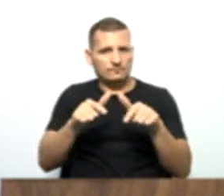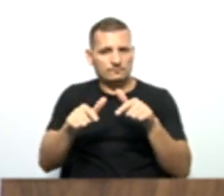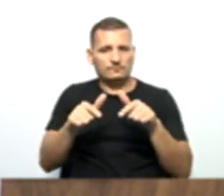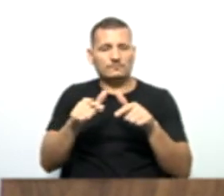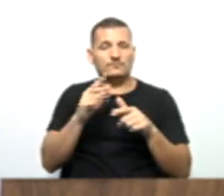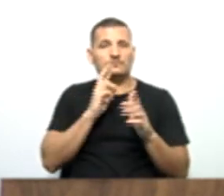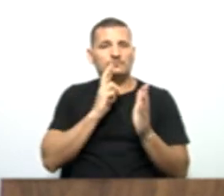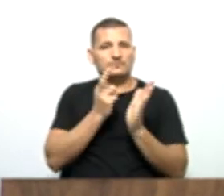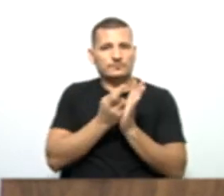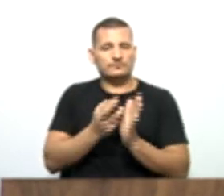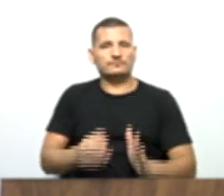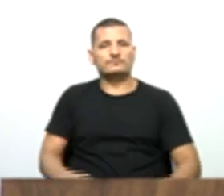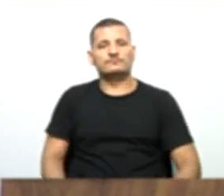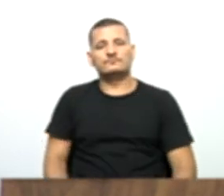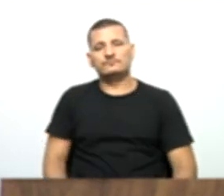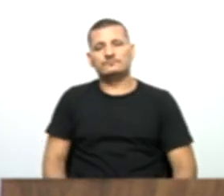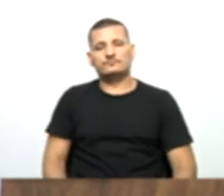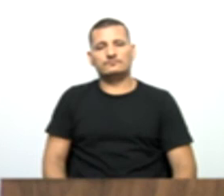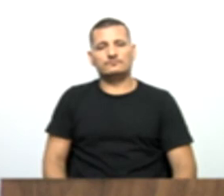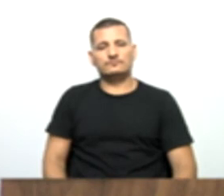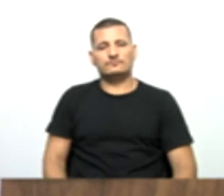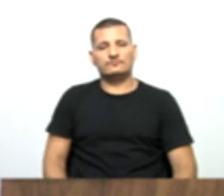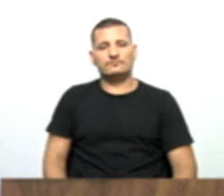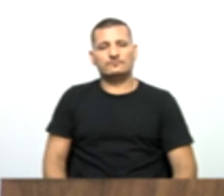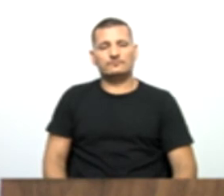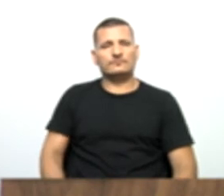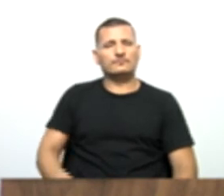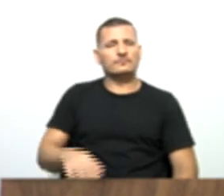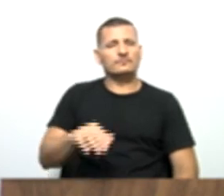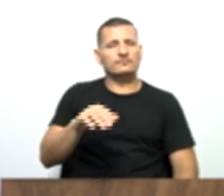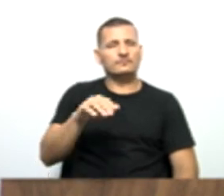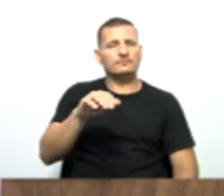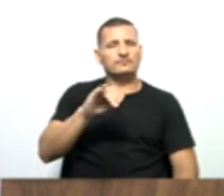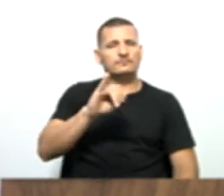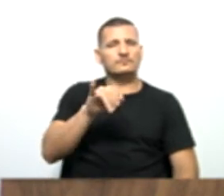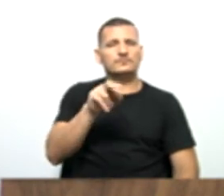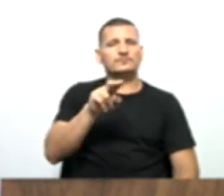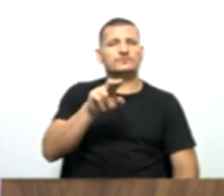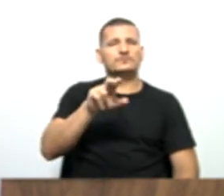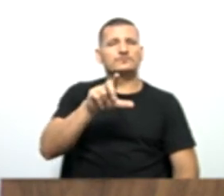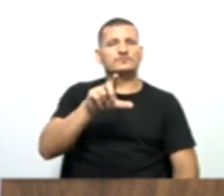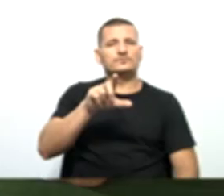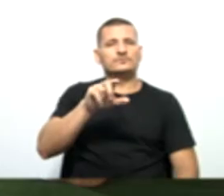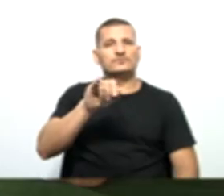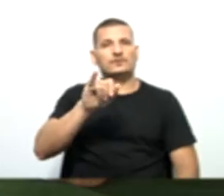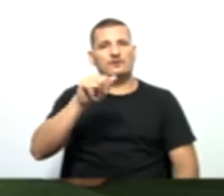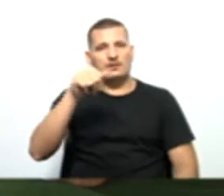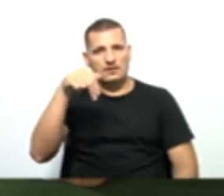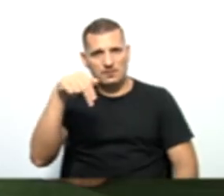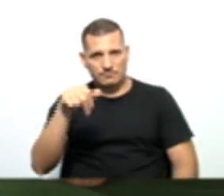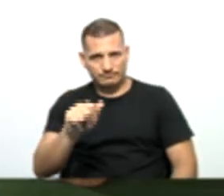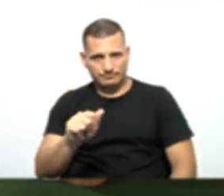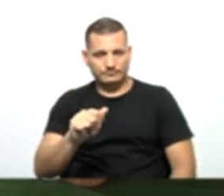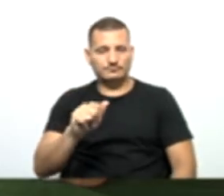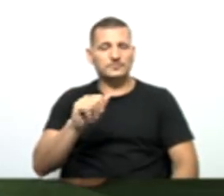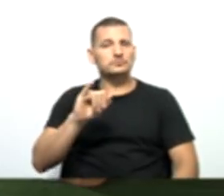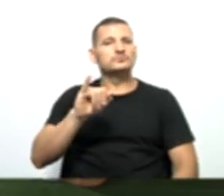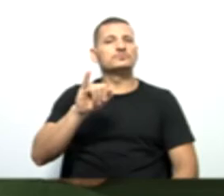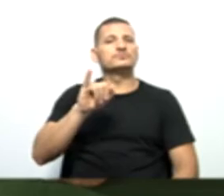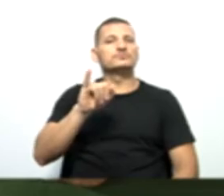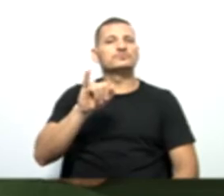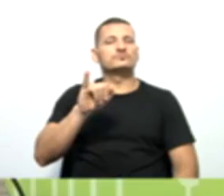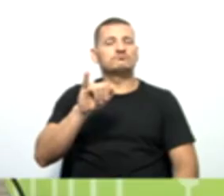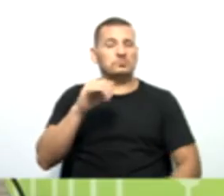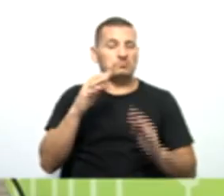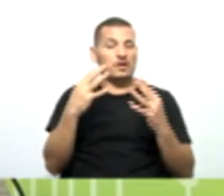foi a resposta da aluna Juliana. Legal, a Juliana está bem atenta aí à nossa